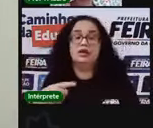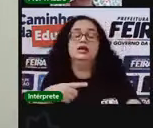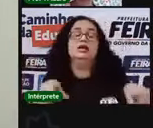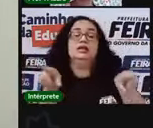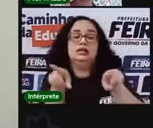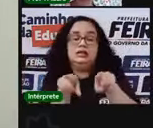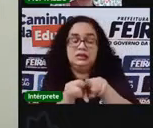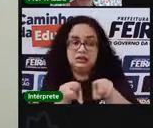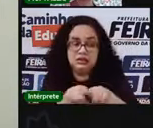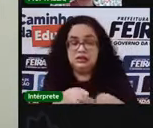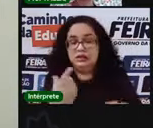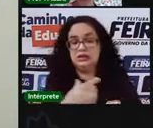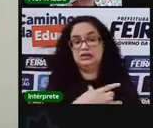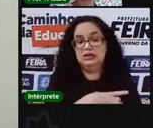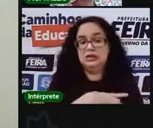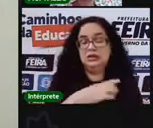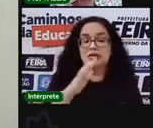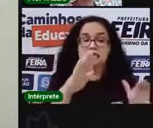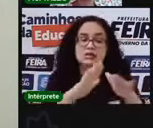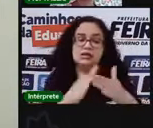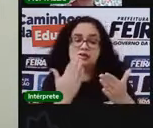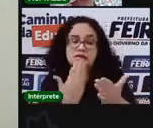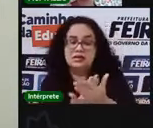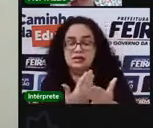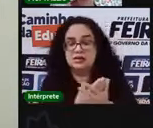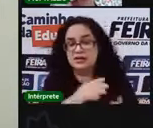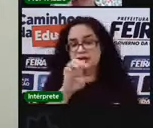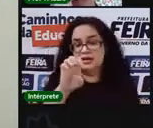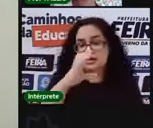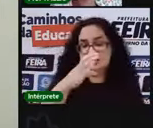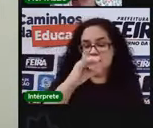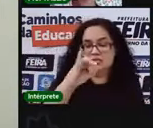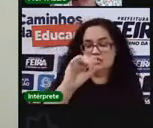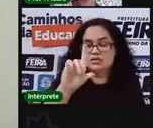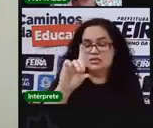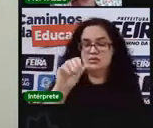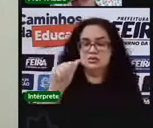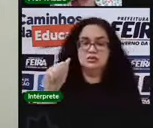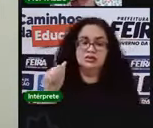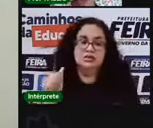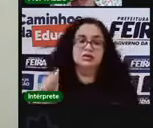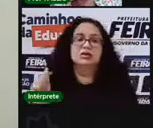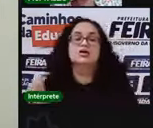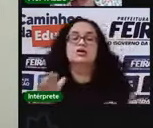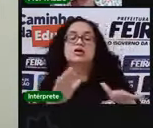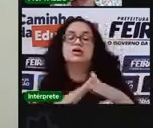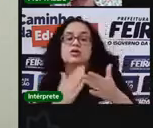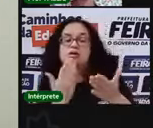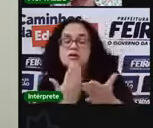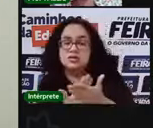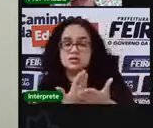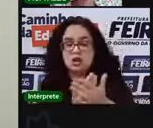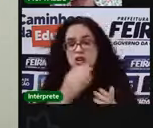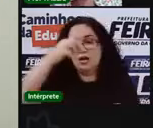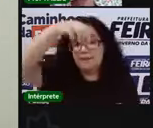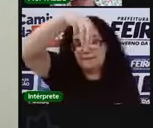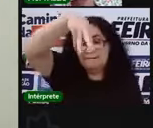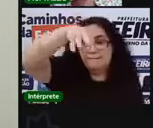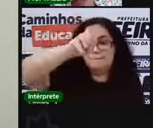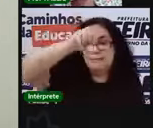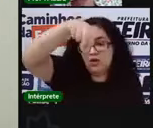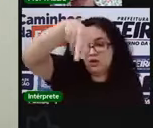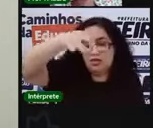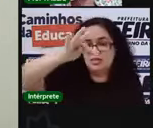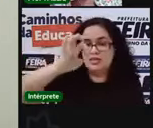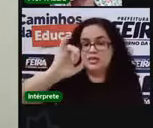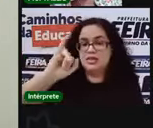também aqui a escola Hecilda Ramos, a escola Monteiro Lobato e várias